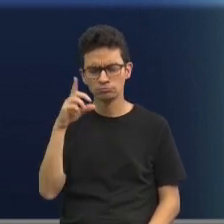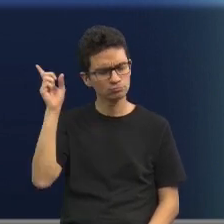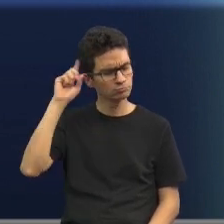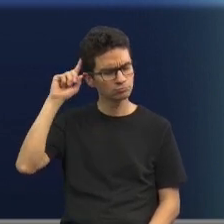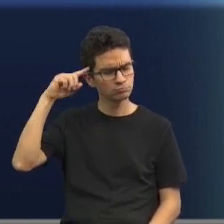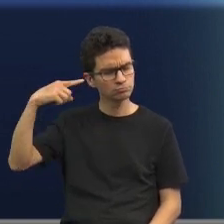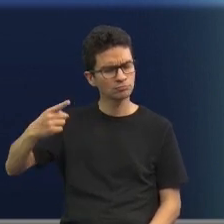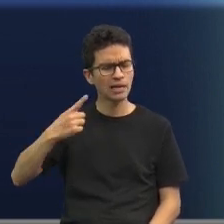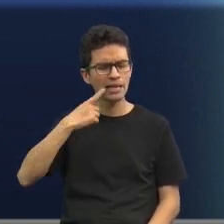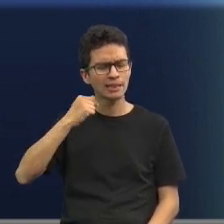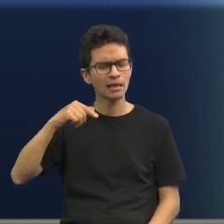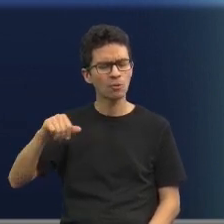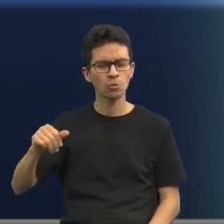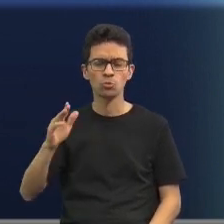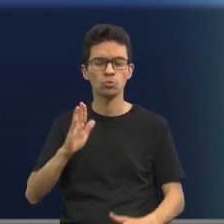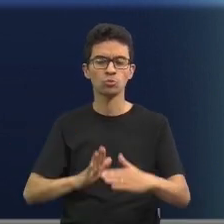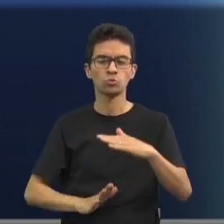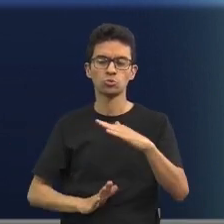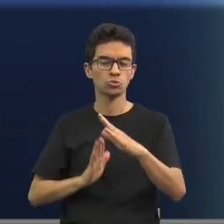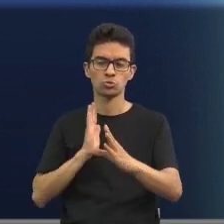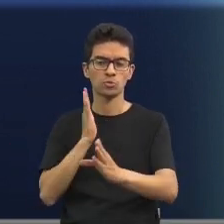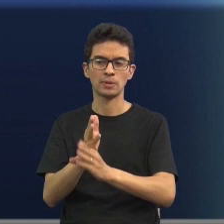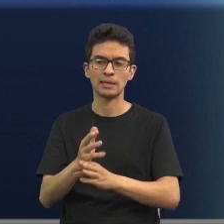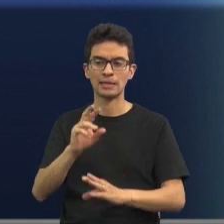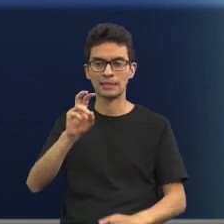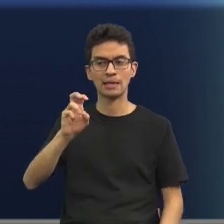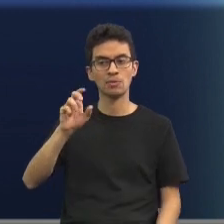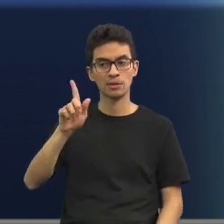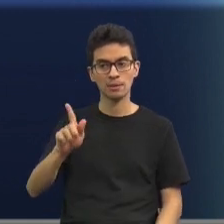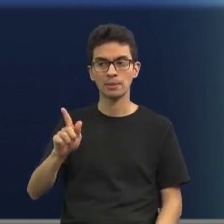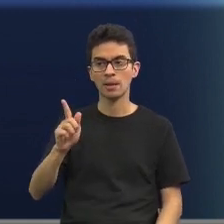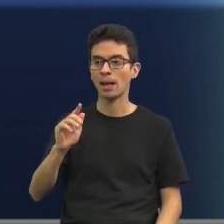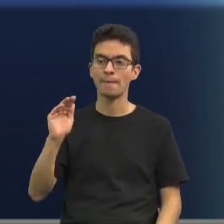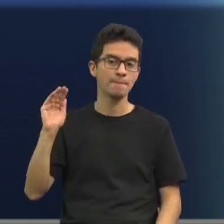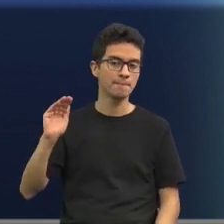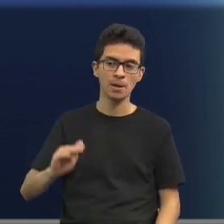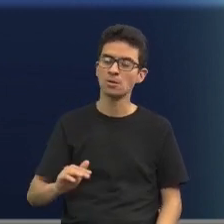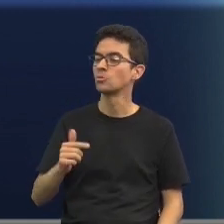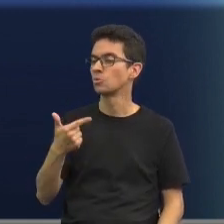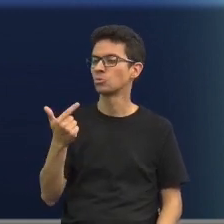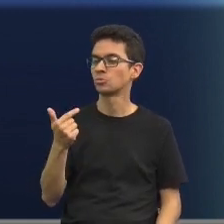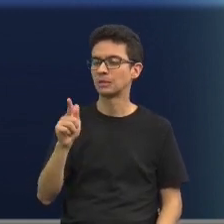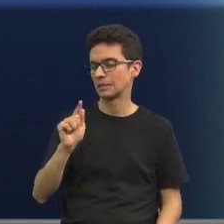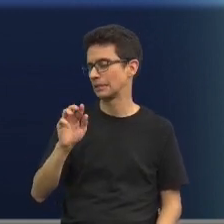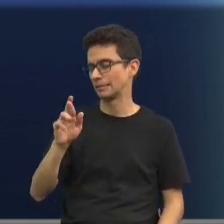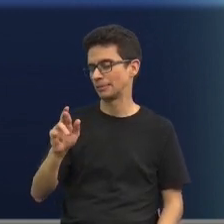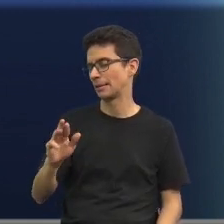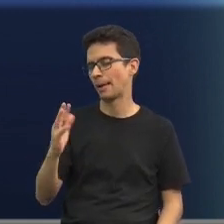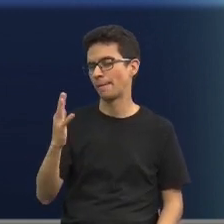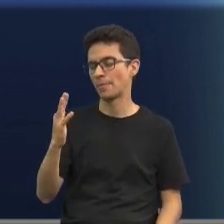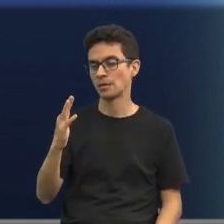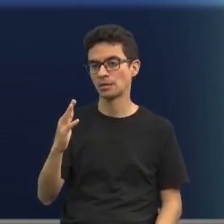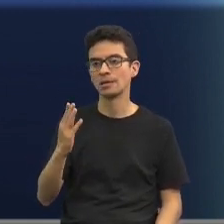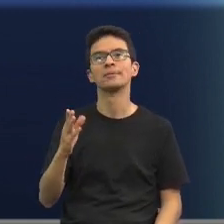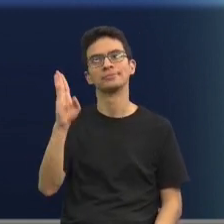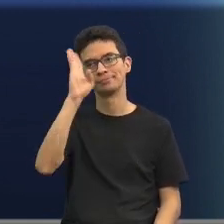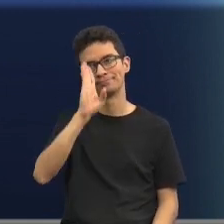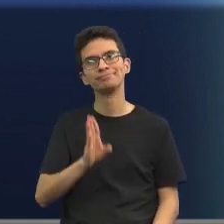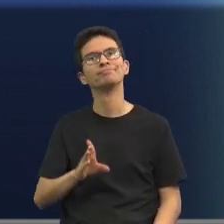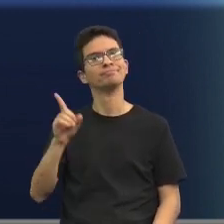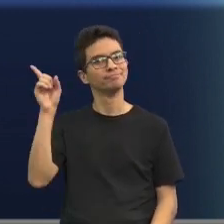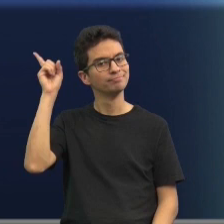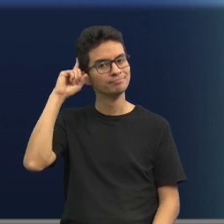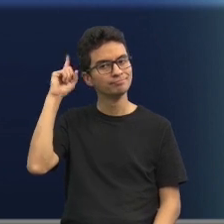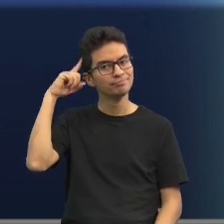para que não ultrapasse 5 gramas quantidade muito abaixo dos 12 gramas que é a média que o brasileiro ingere todos os